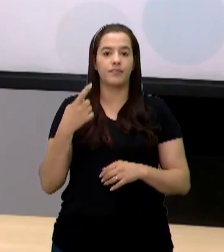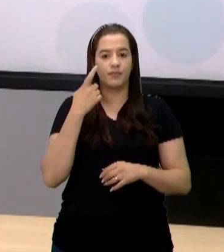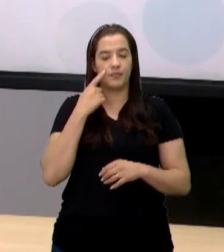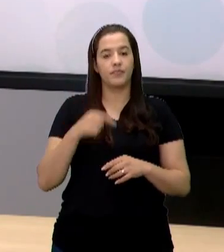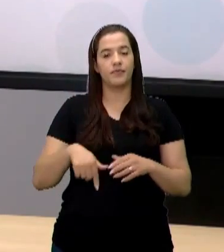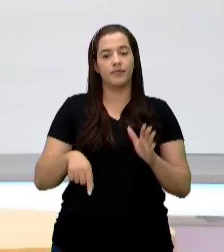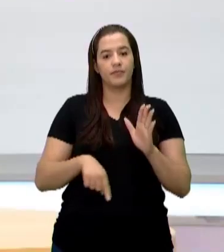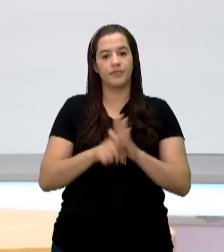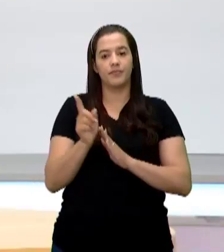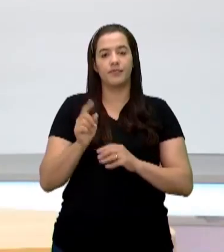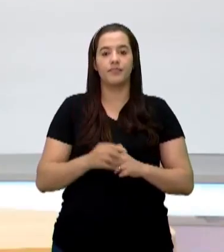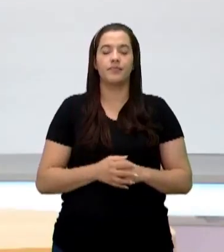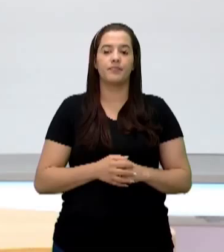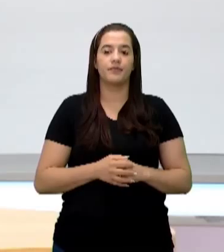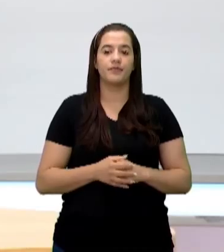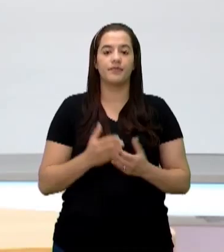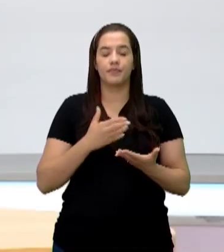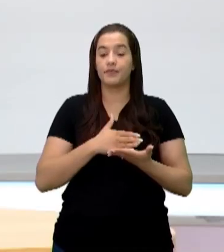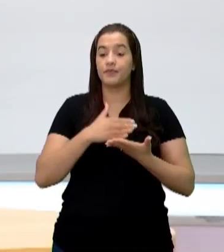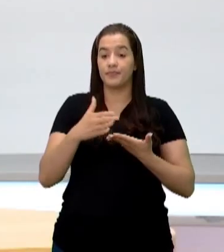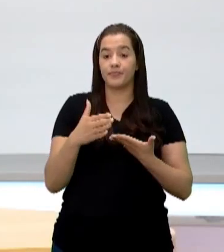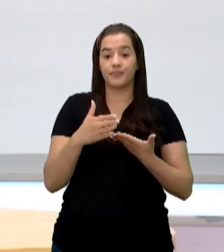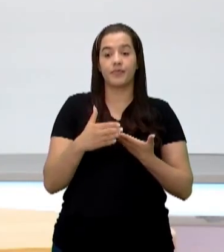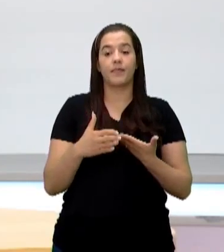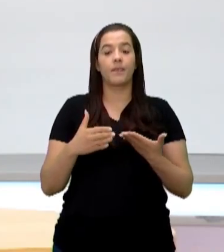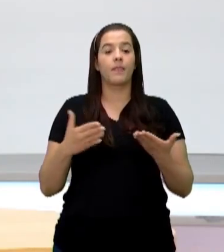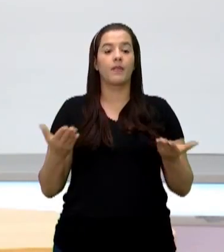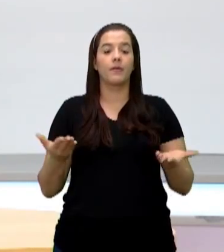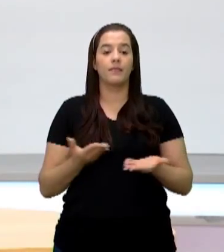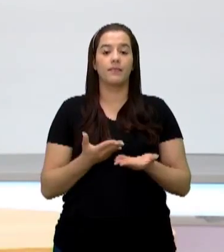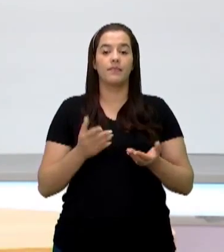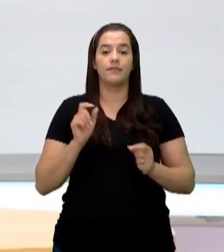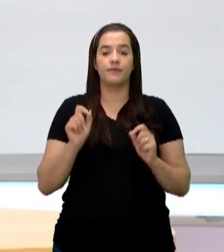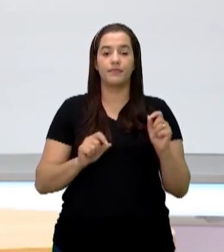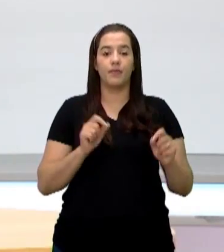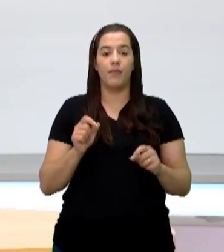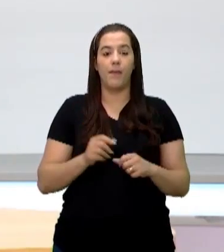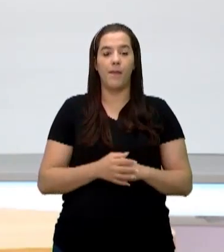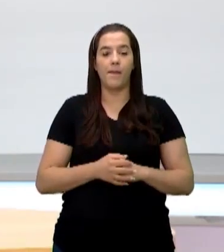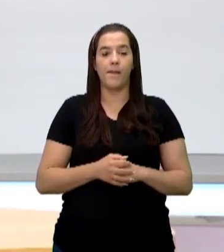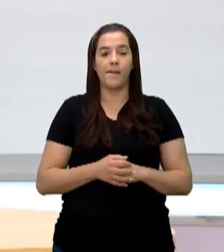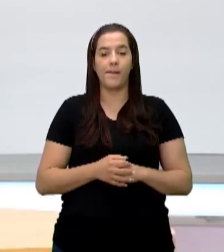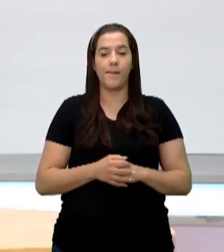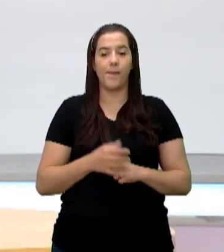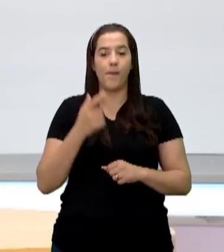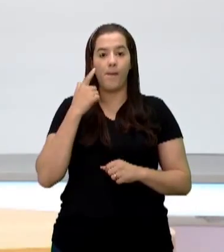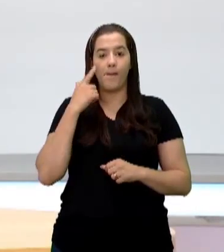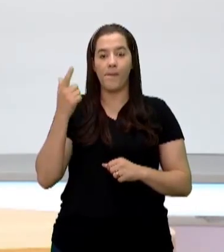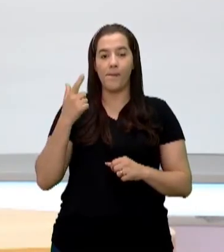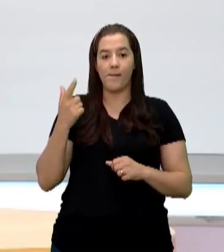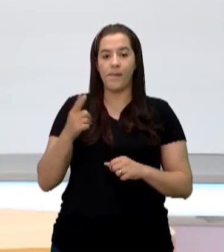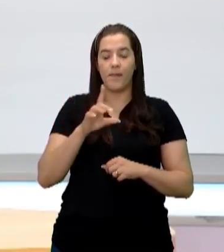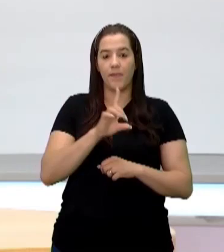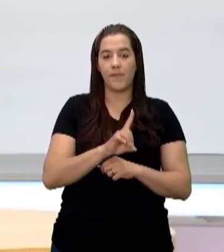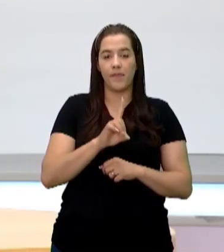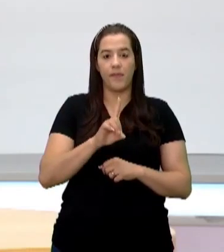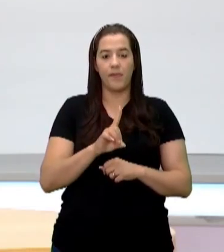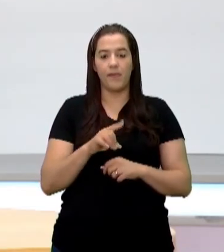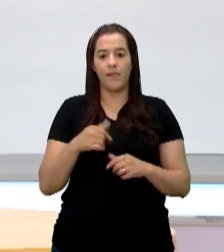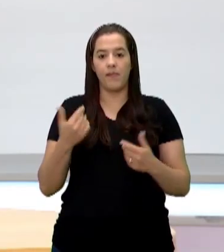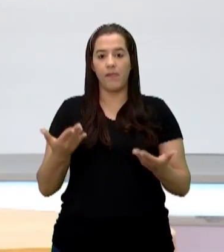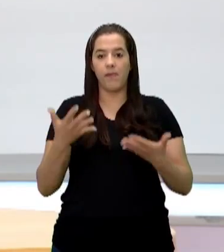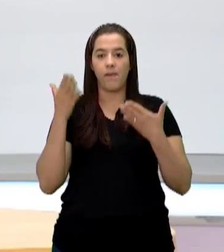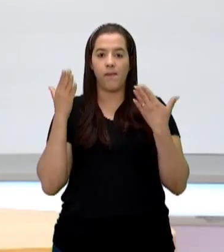então? Então, vamos começar com... eu vou até falar o descritor antes para vocês, para